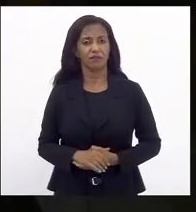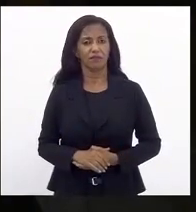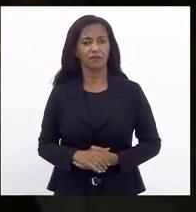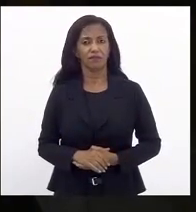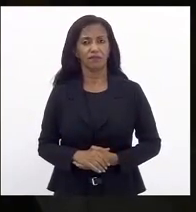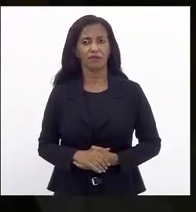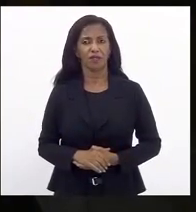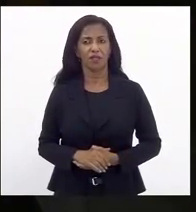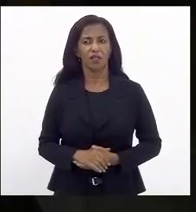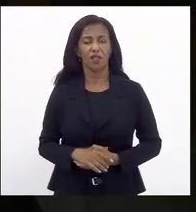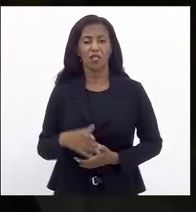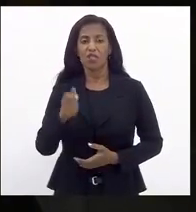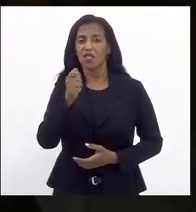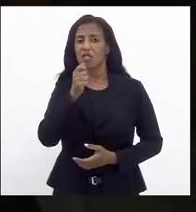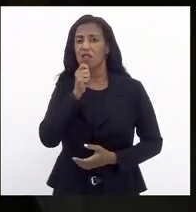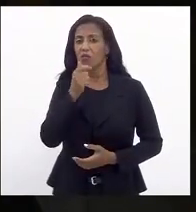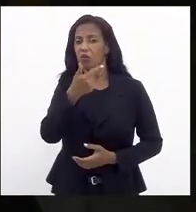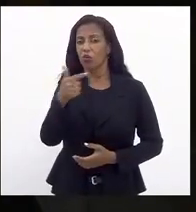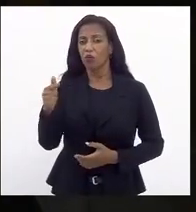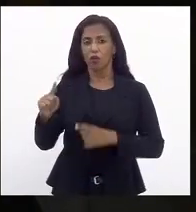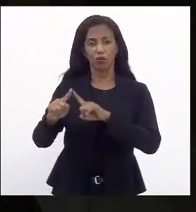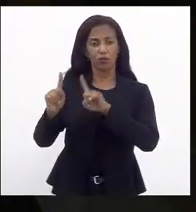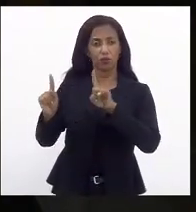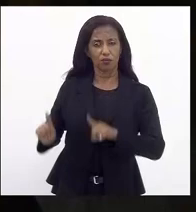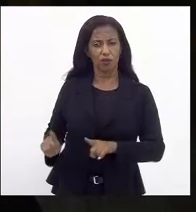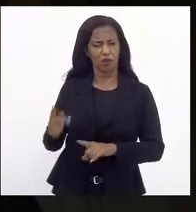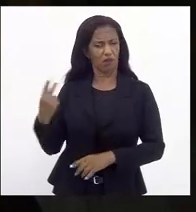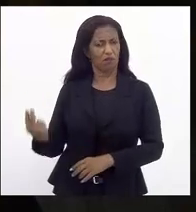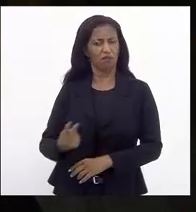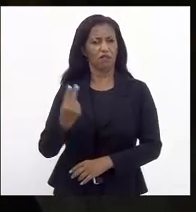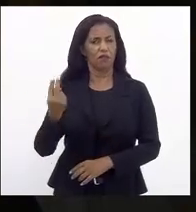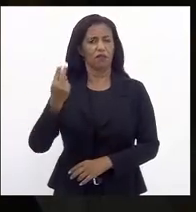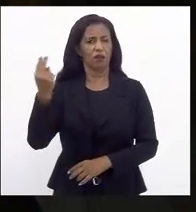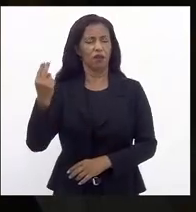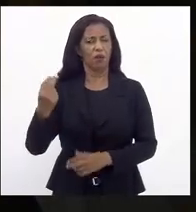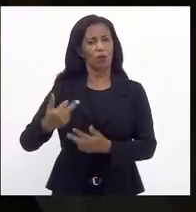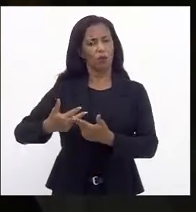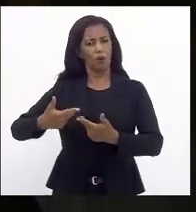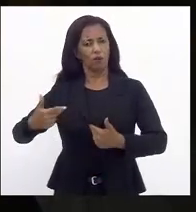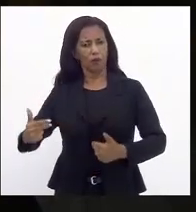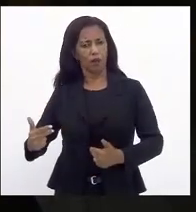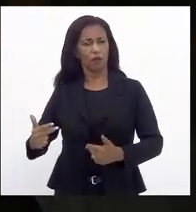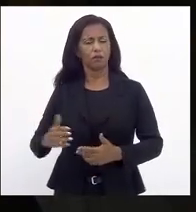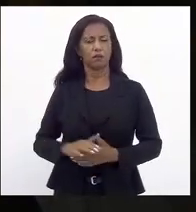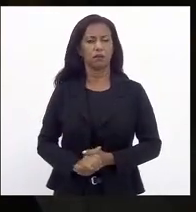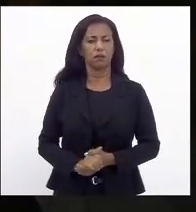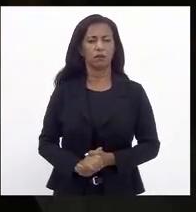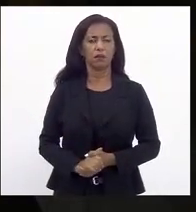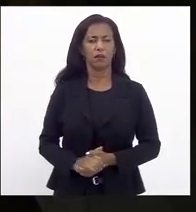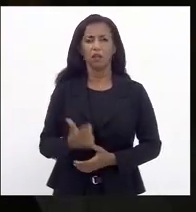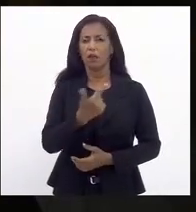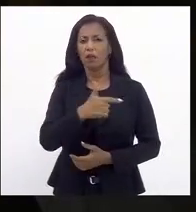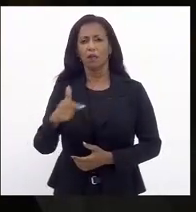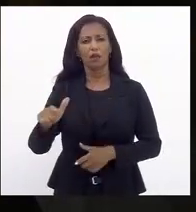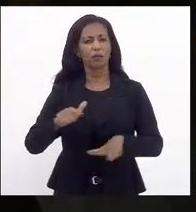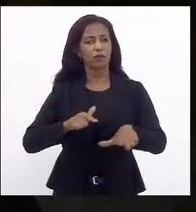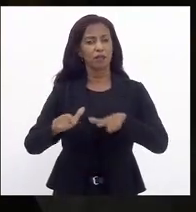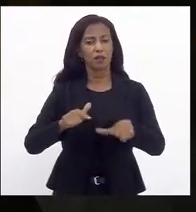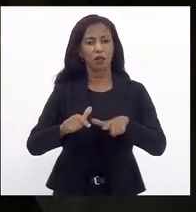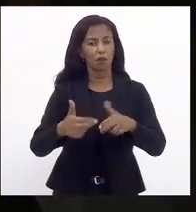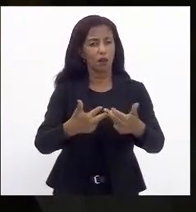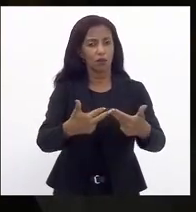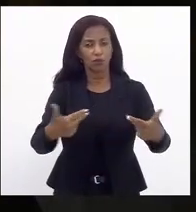é de que seis servidores públicos valorizados qualificados não há serviço